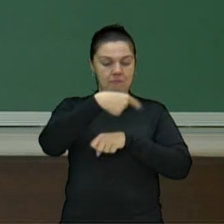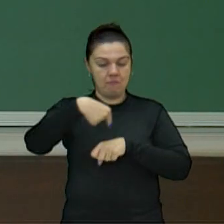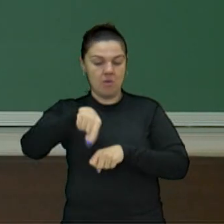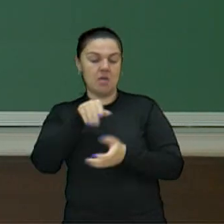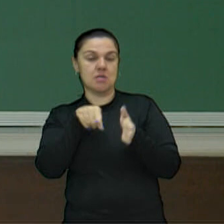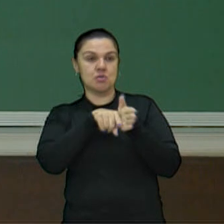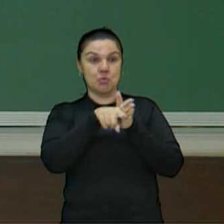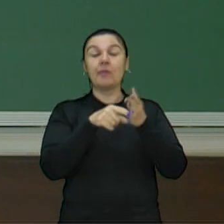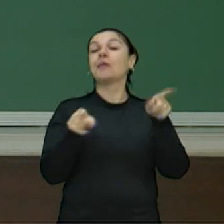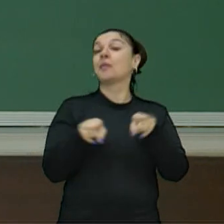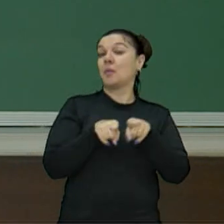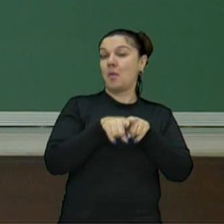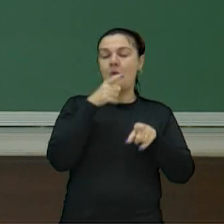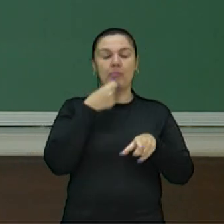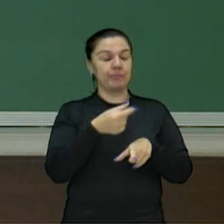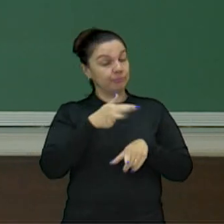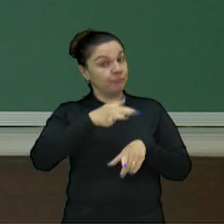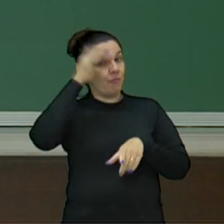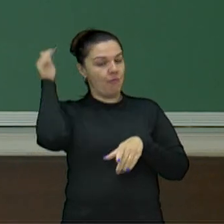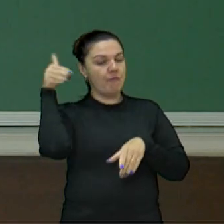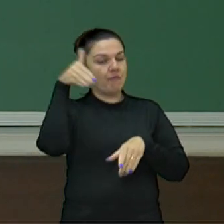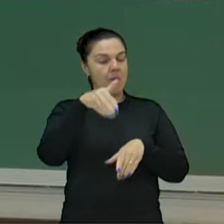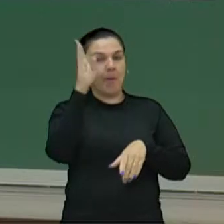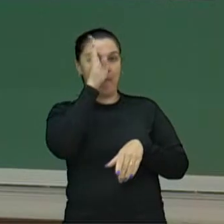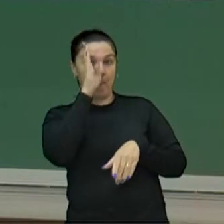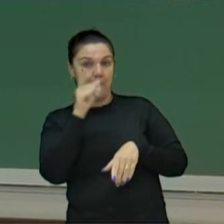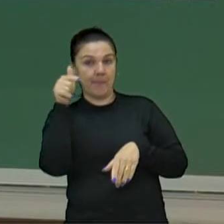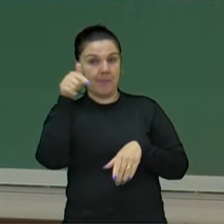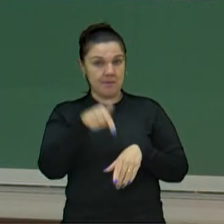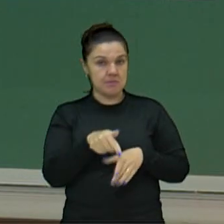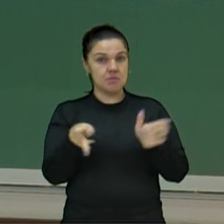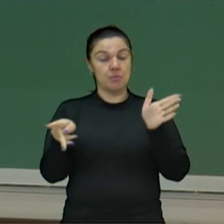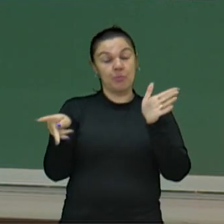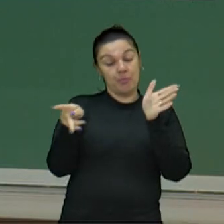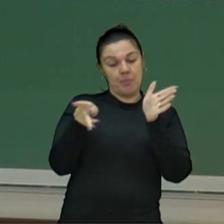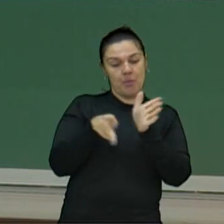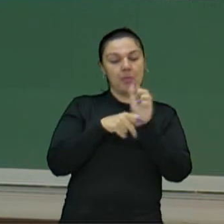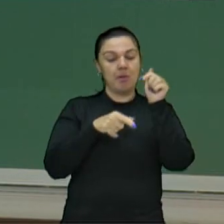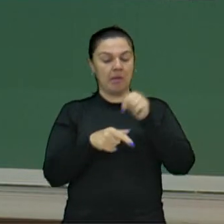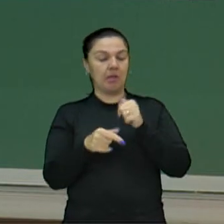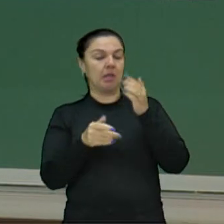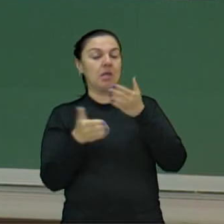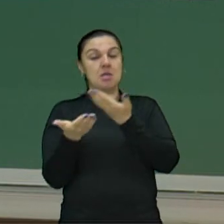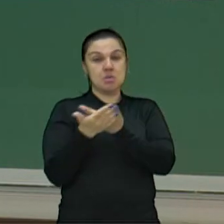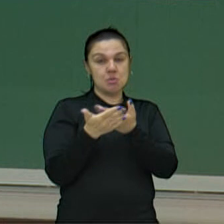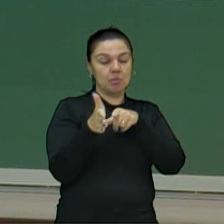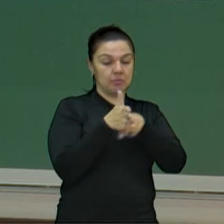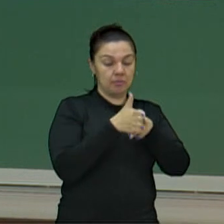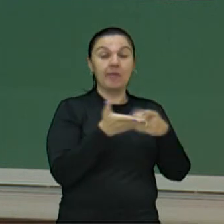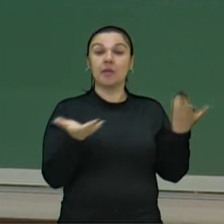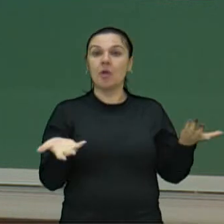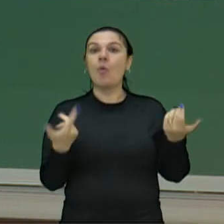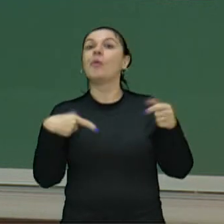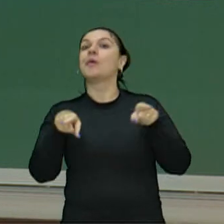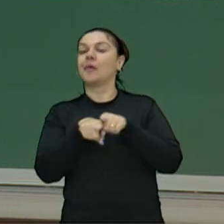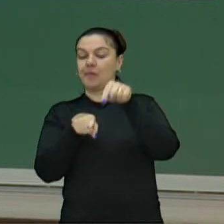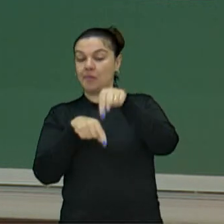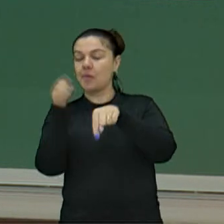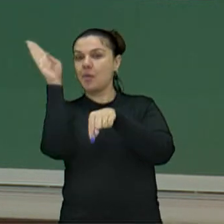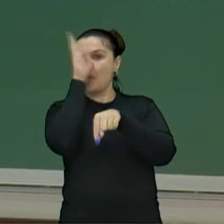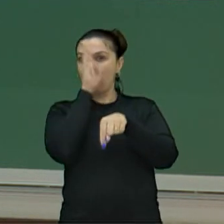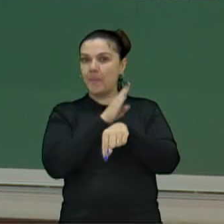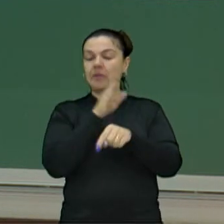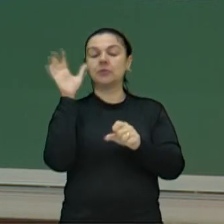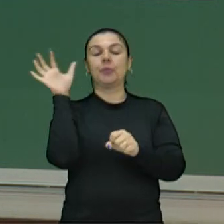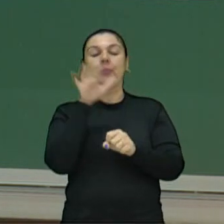e vindas do Michel Foucault para o Brasil trouxeram uma grande influência do pensamento francês e do pensamento do próprio Michel Foucault para o Brasil. Michel Foucault é